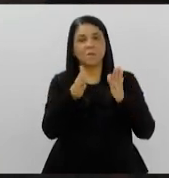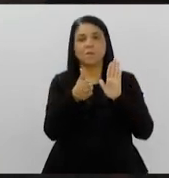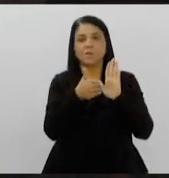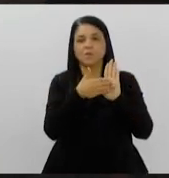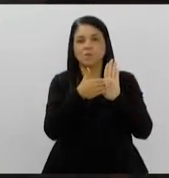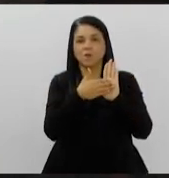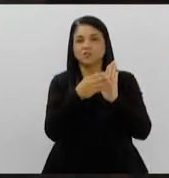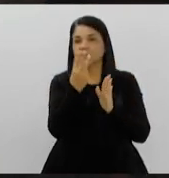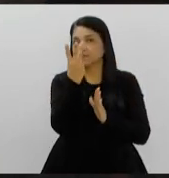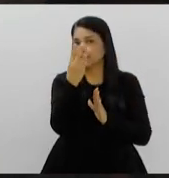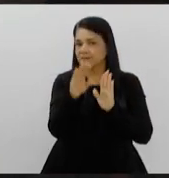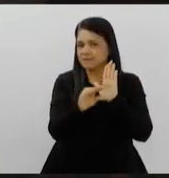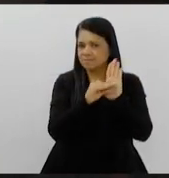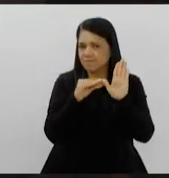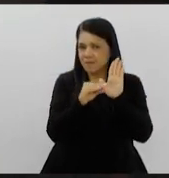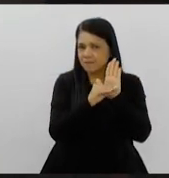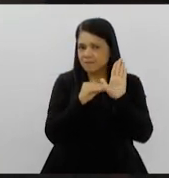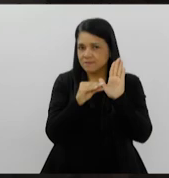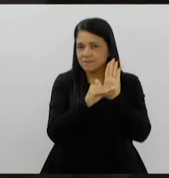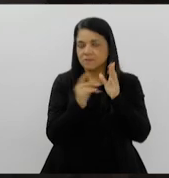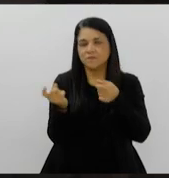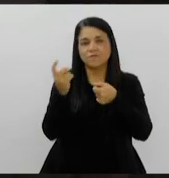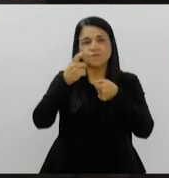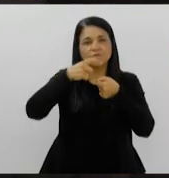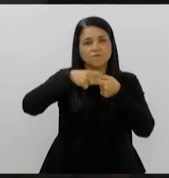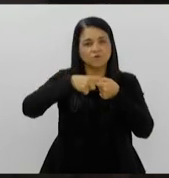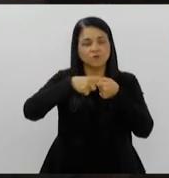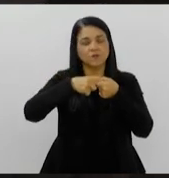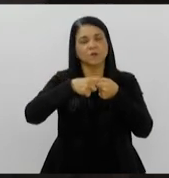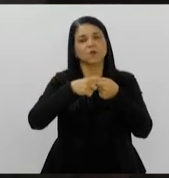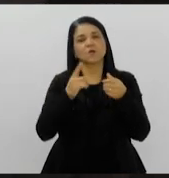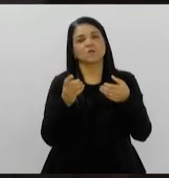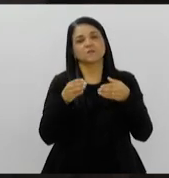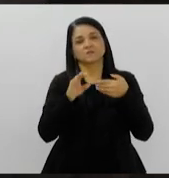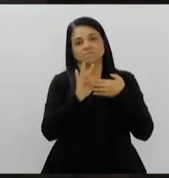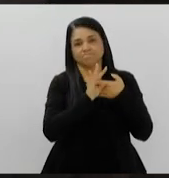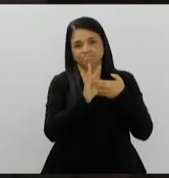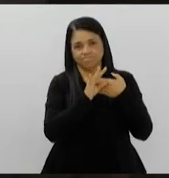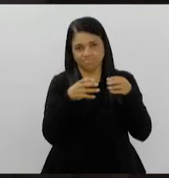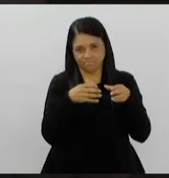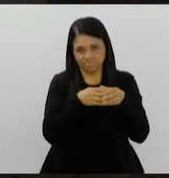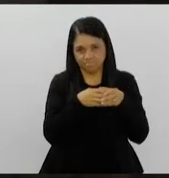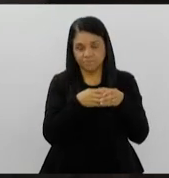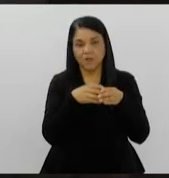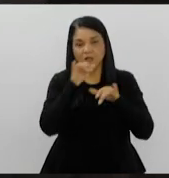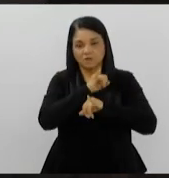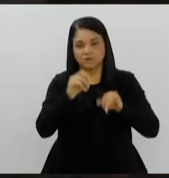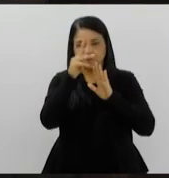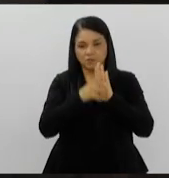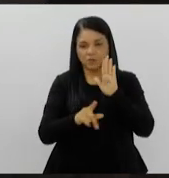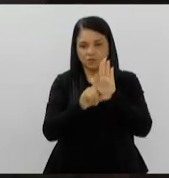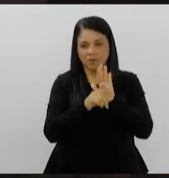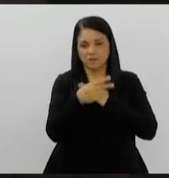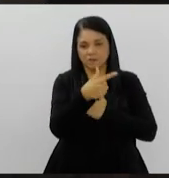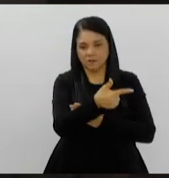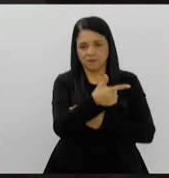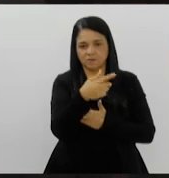proposta recebeu 3 emendas e retorna às comissões técnicas. Anuncio o projeto de lei